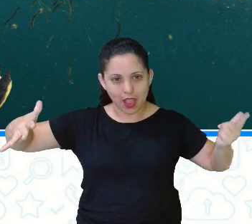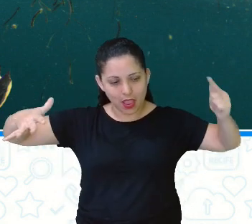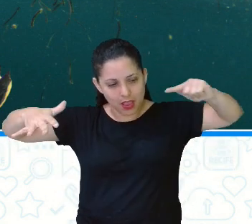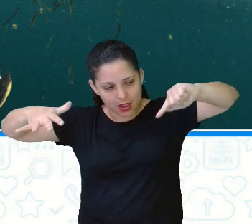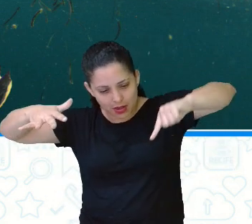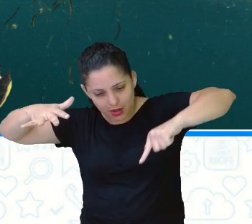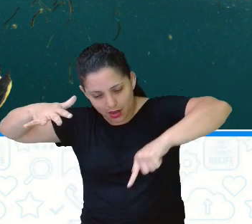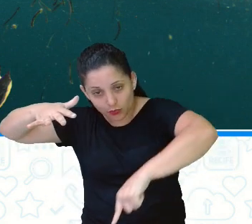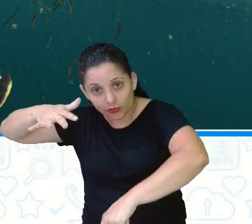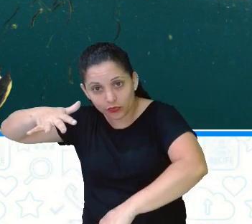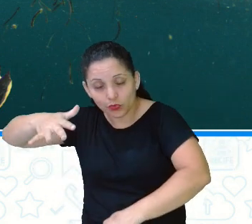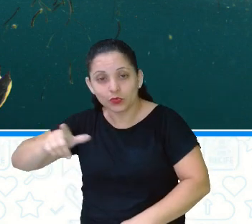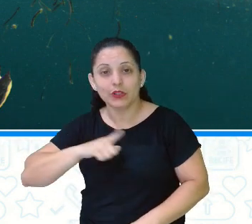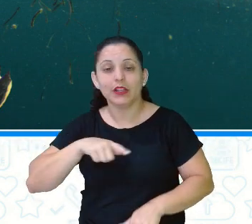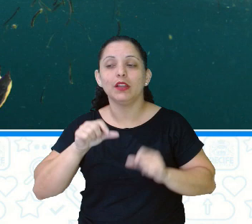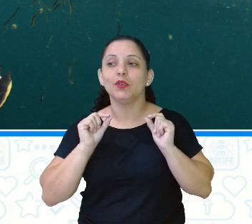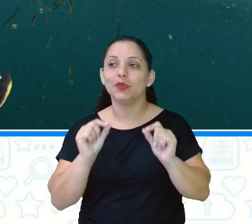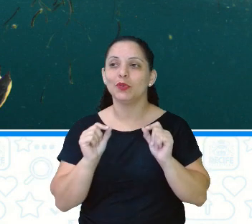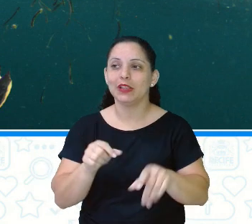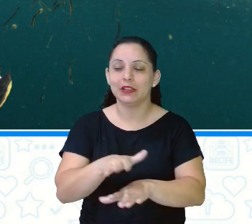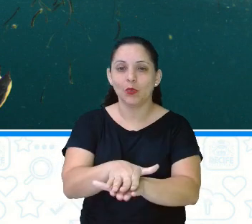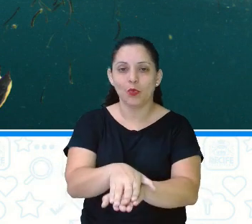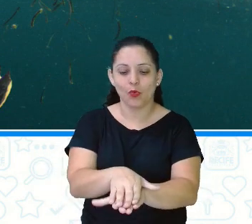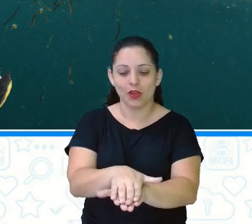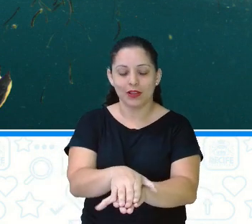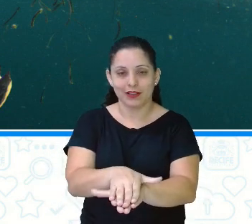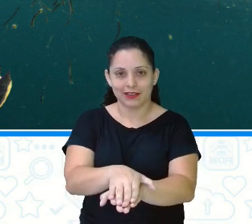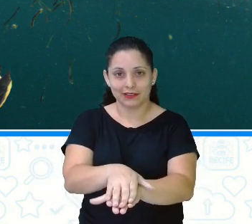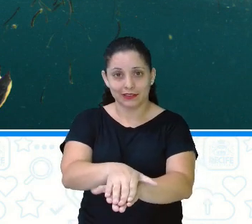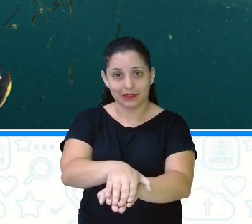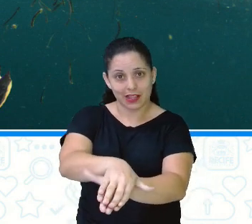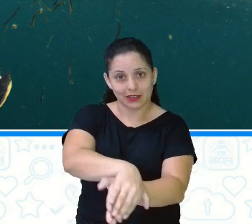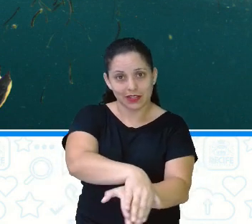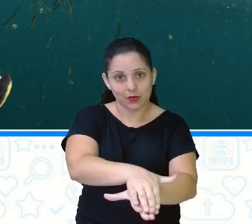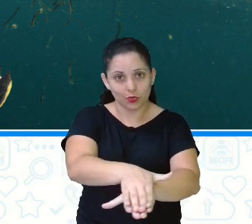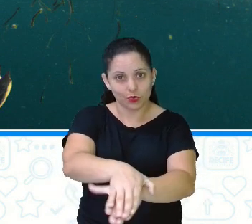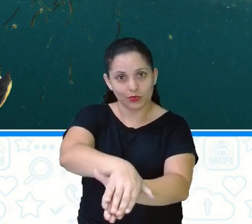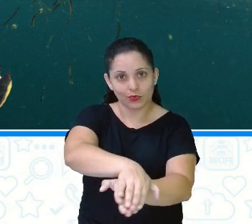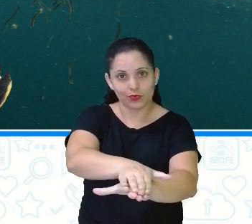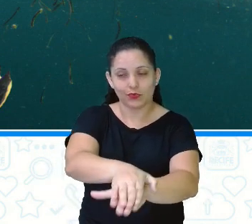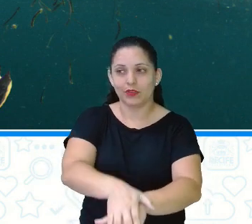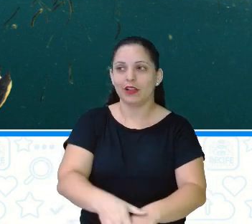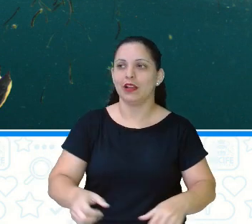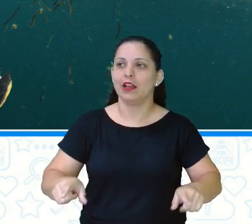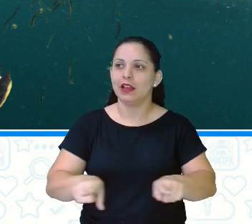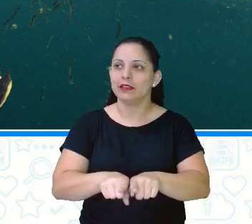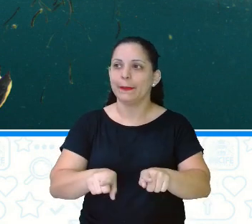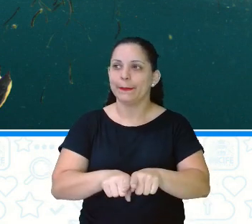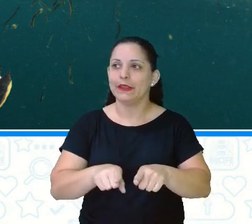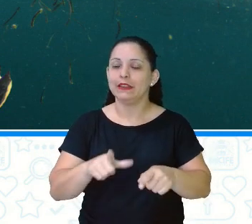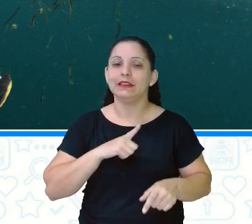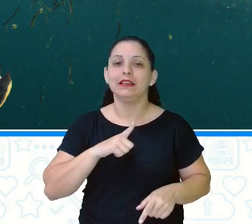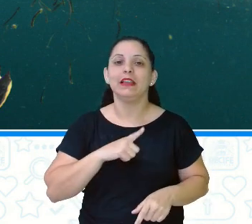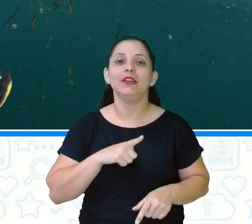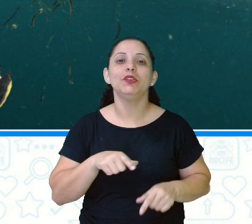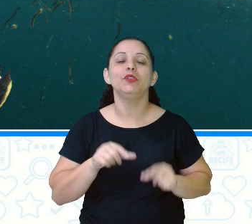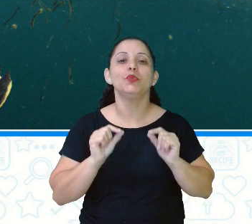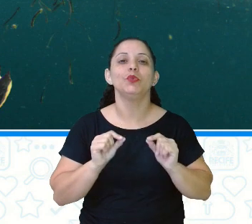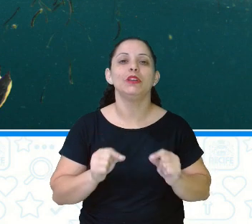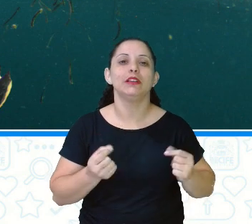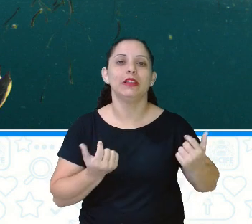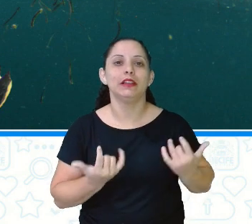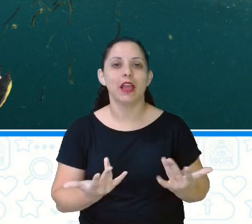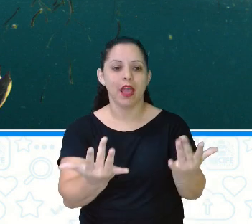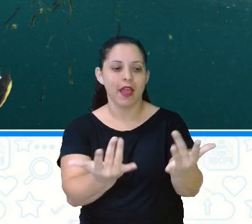uma tartaruga marinha, né? Estou vendo uma paisagem, eu tenho algumas algas, água também,